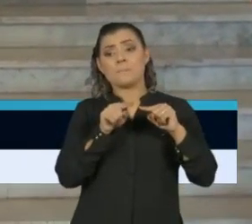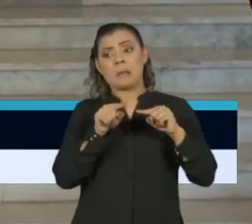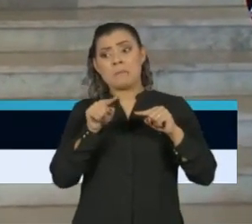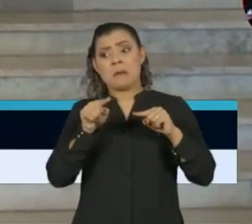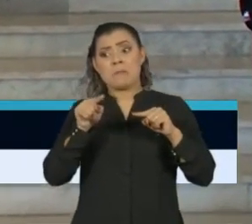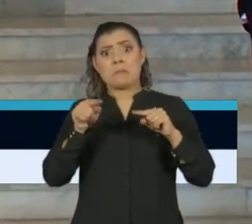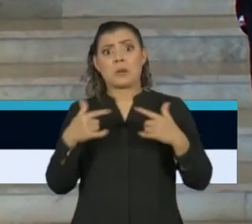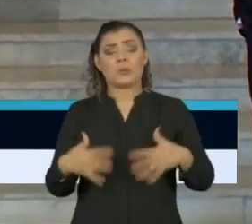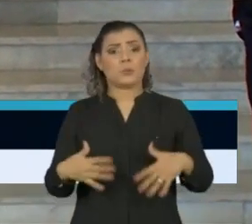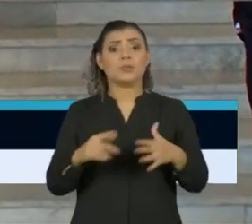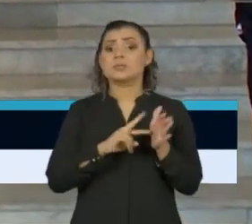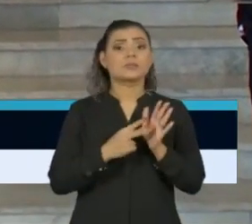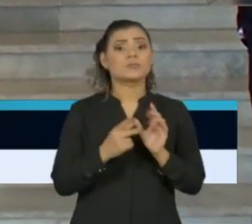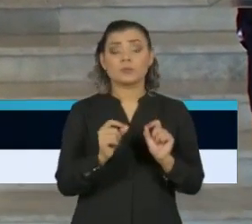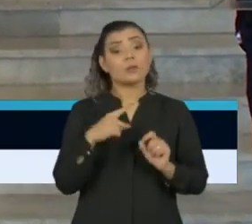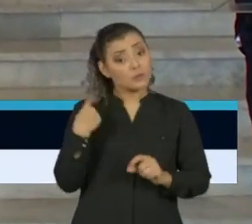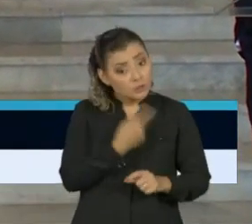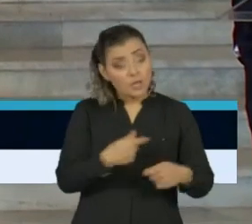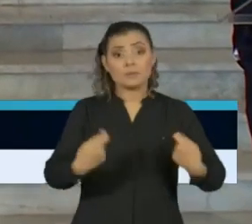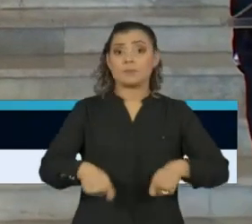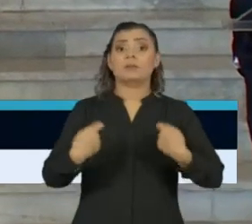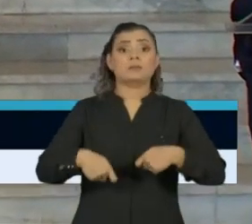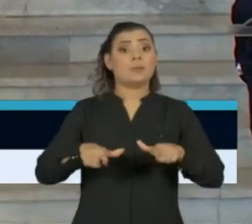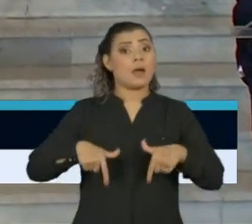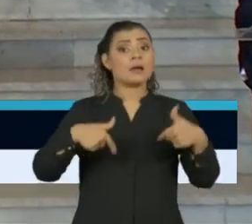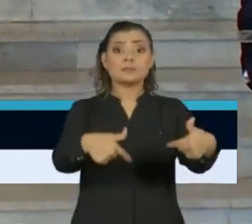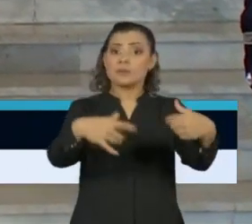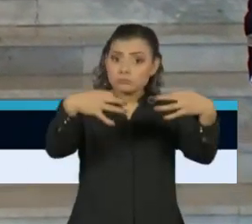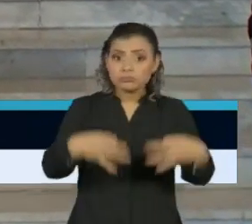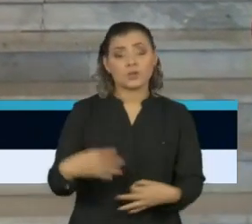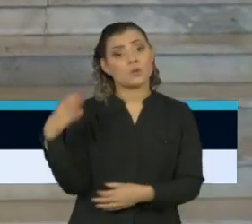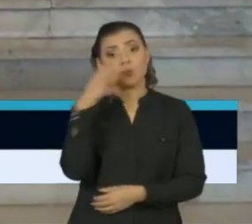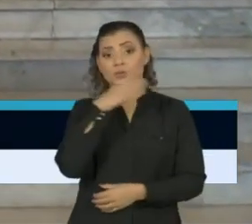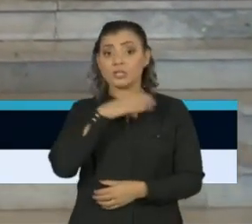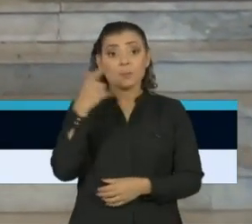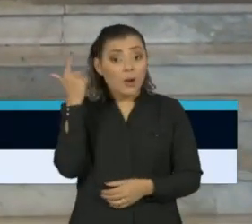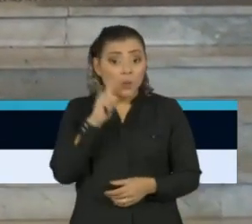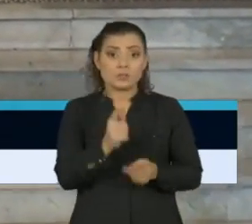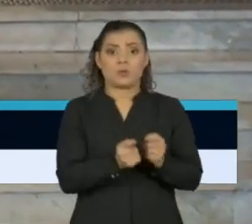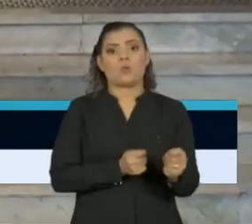O que significa que nós precisamos tomar alguma providência para ver se nós